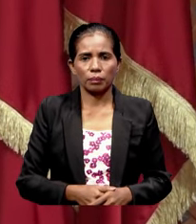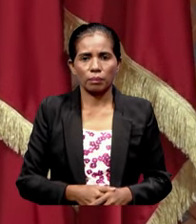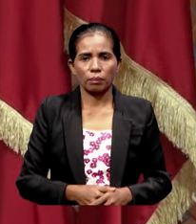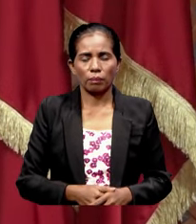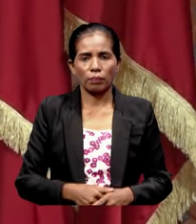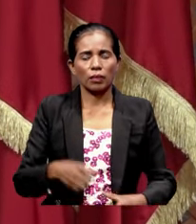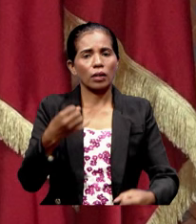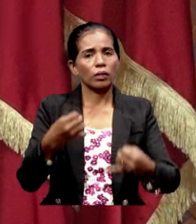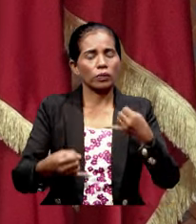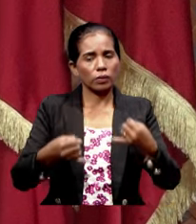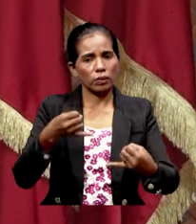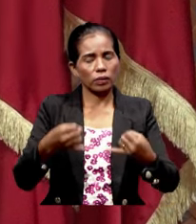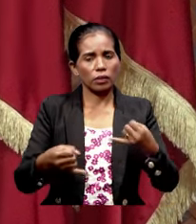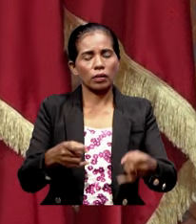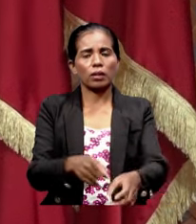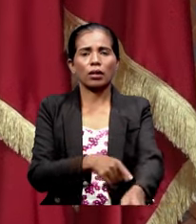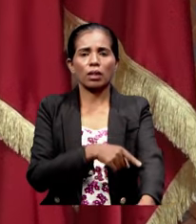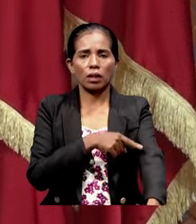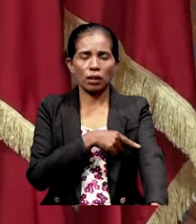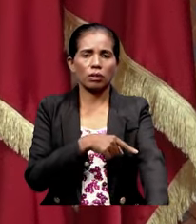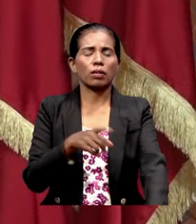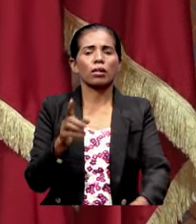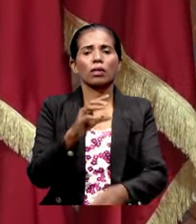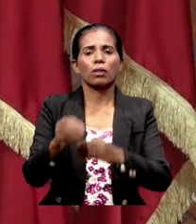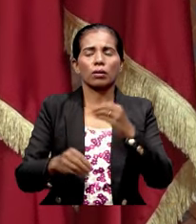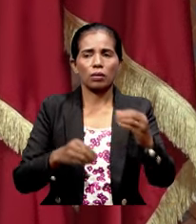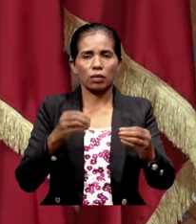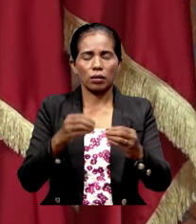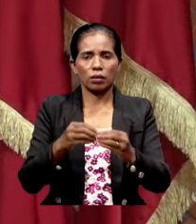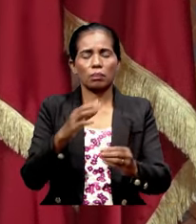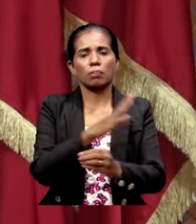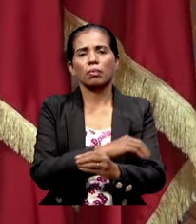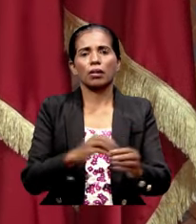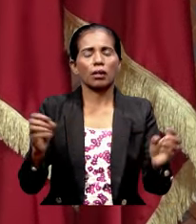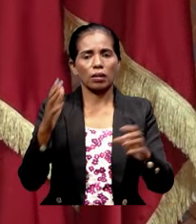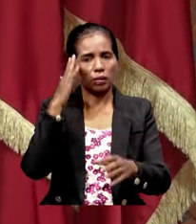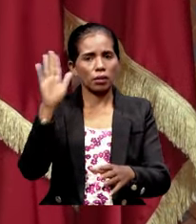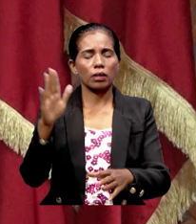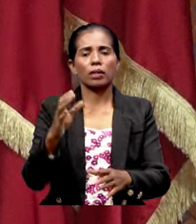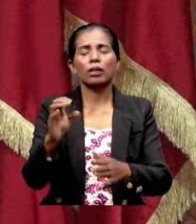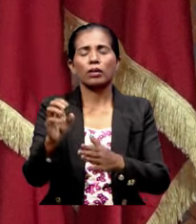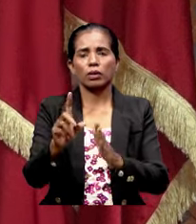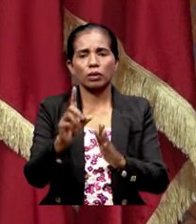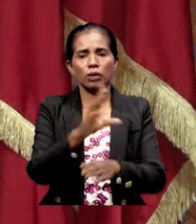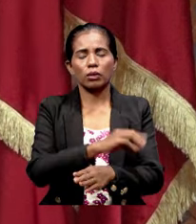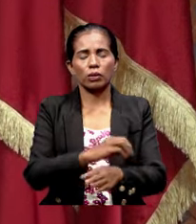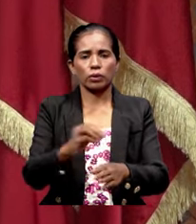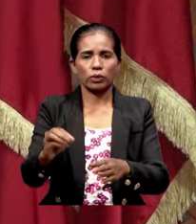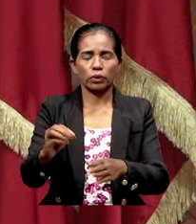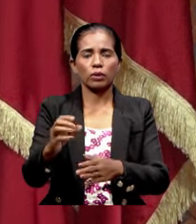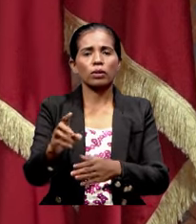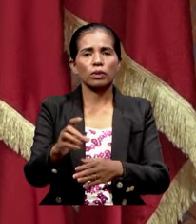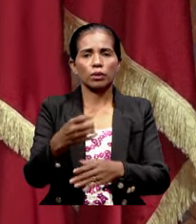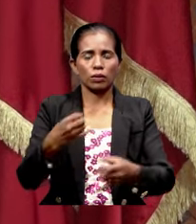Justiça na beira. Atraso, demora, não significa negação de justiça. Portanto, não significa, o que